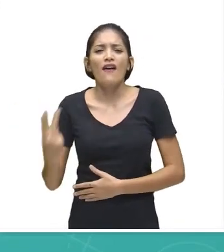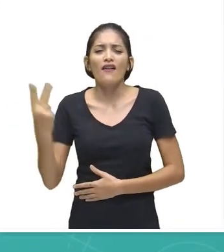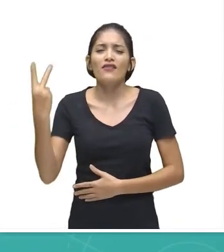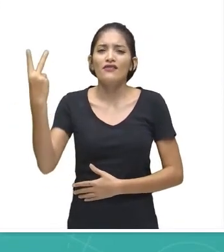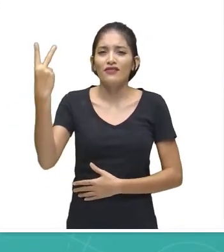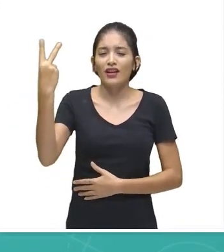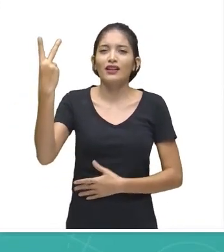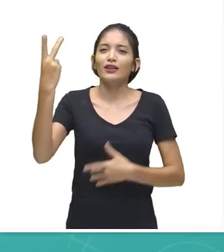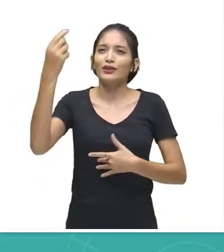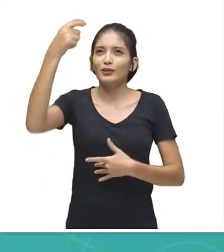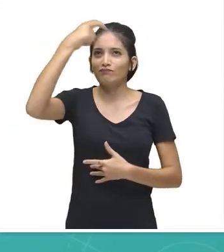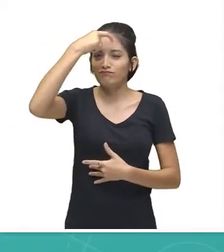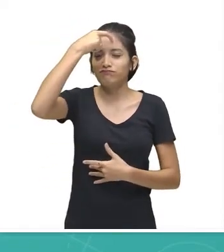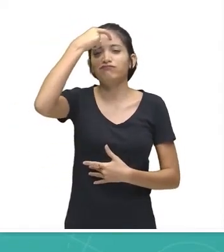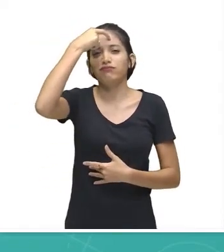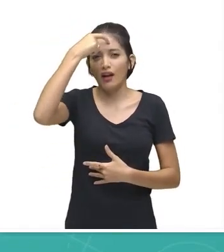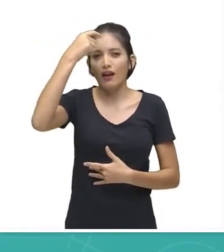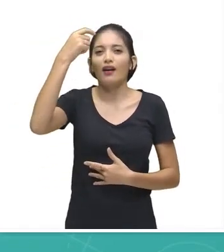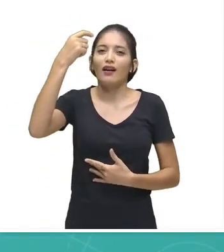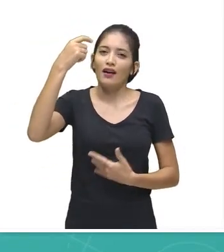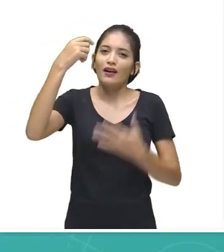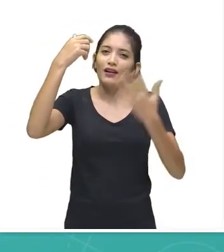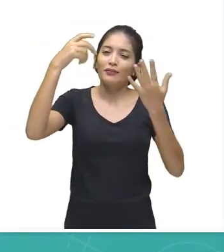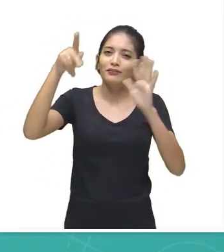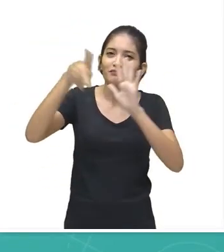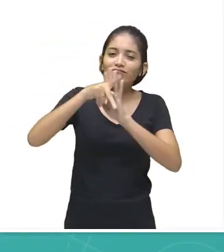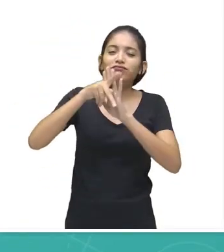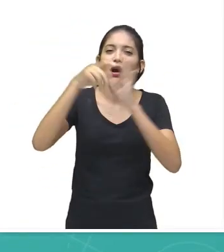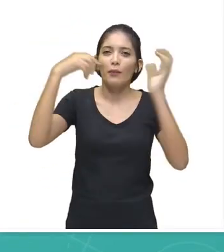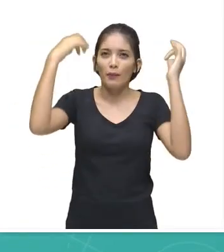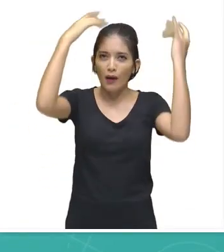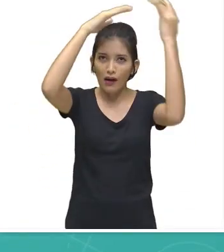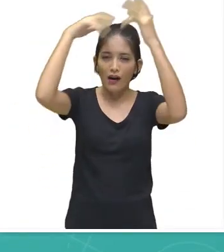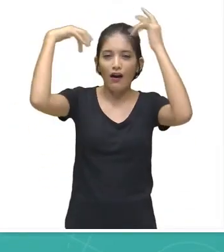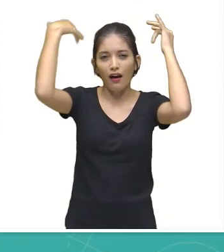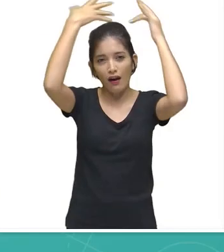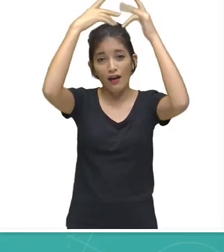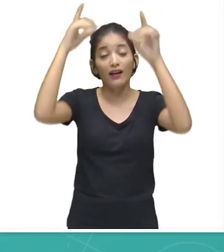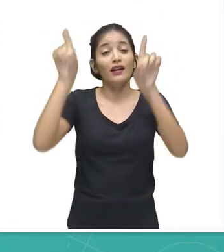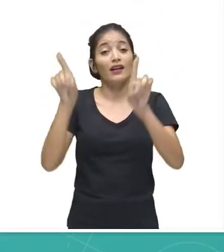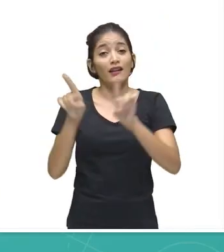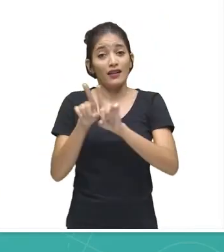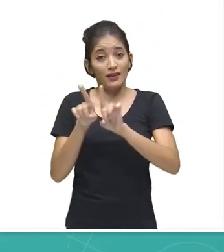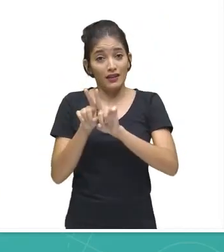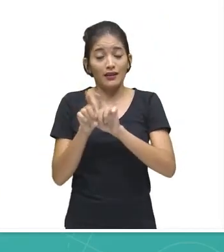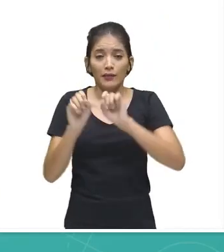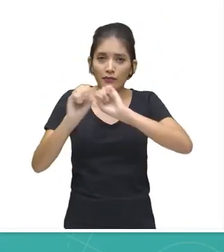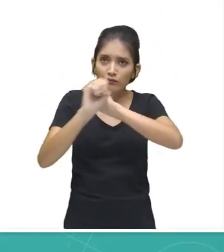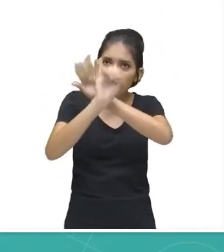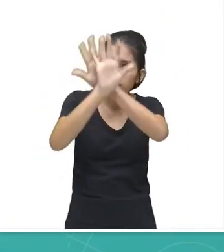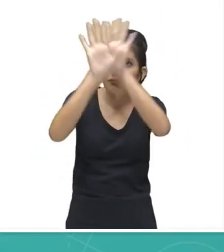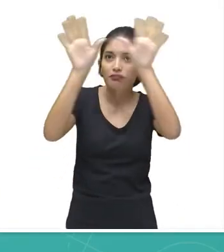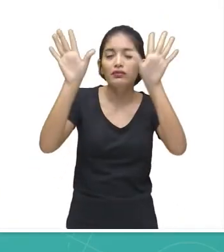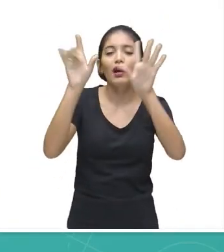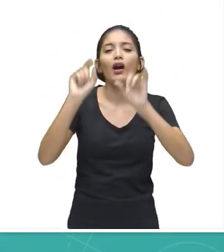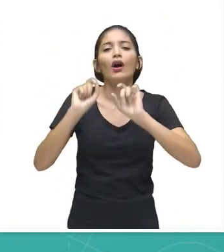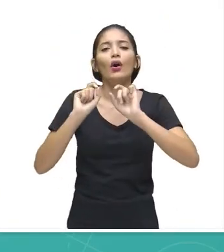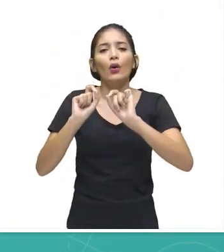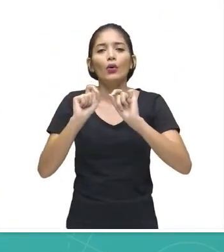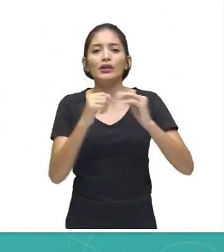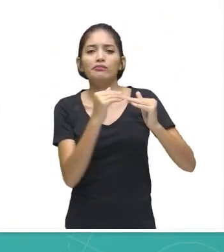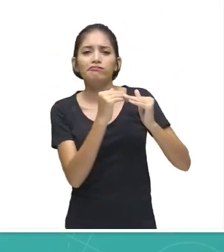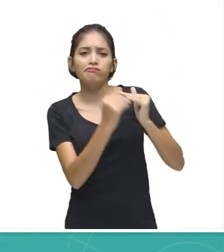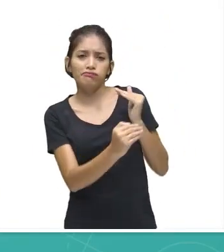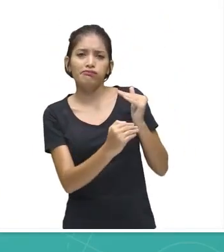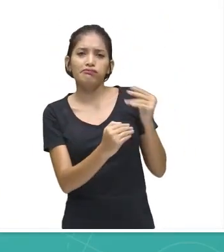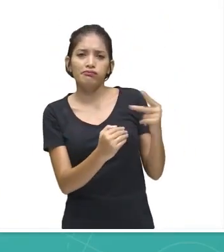aí fervilhando, borbulhando na nossa cabecinha. E também bem claro o que são os